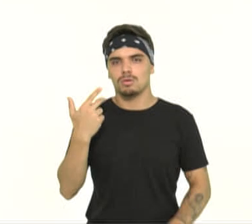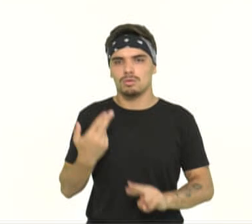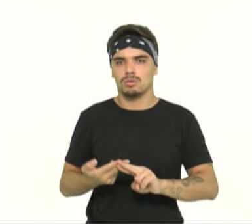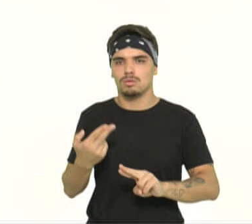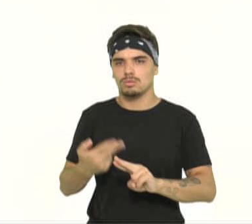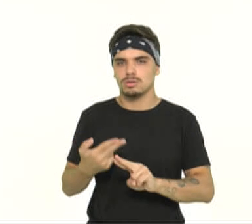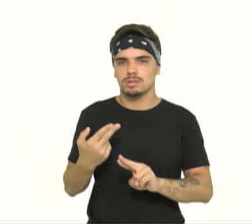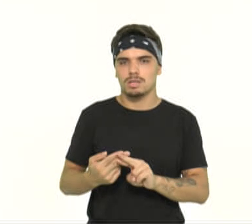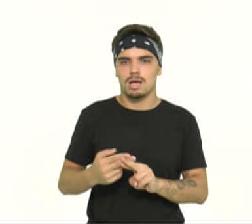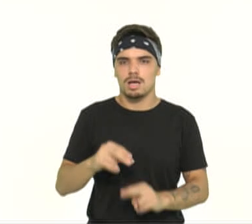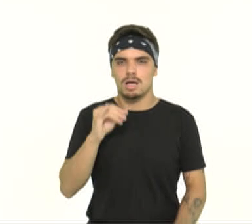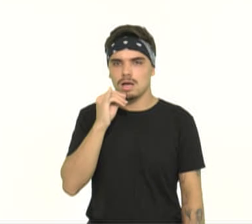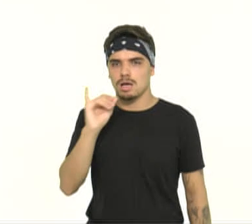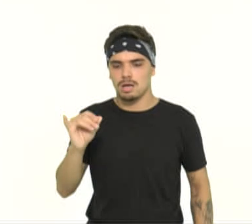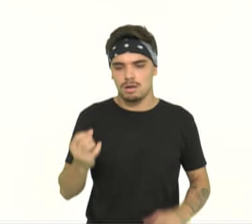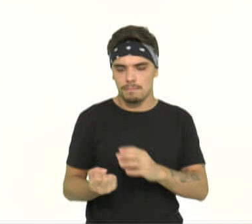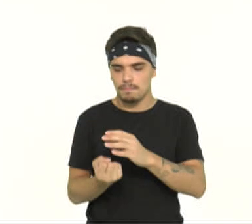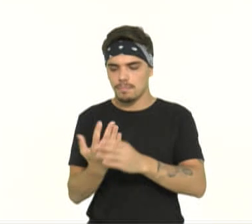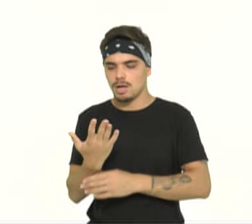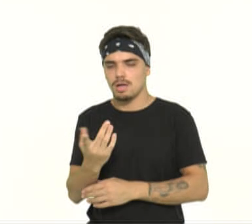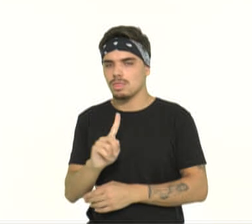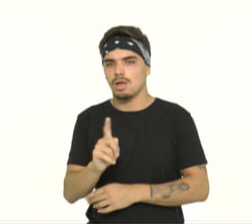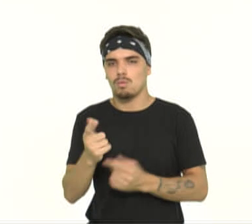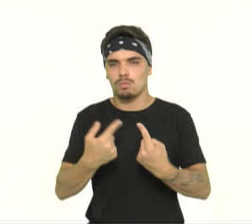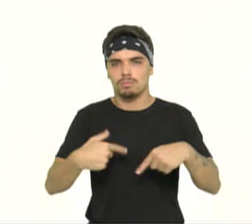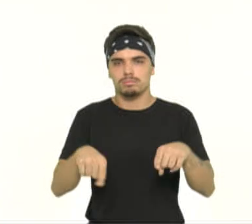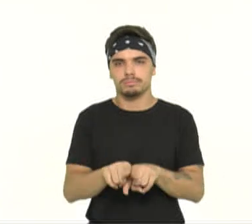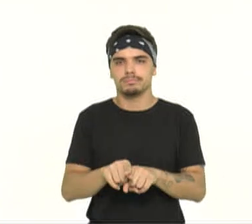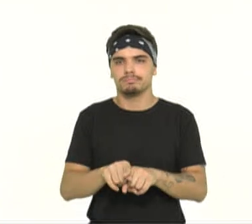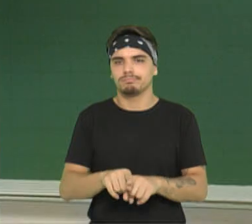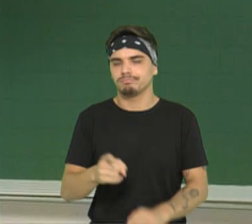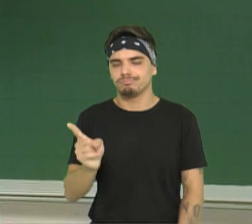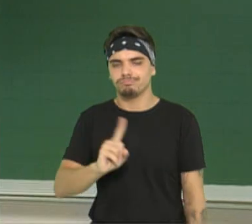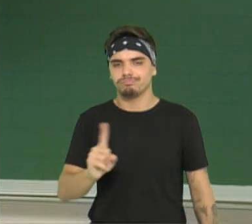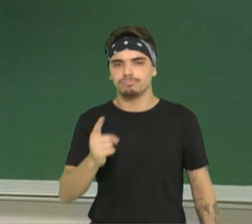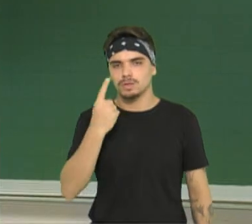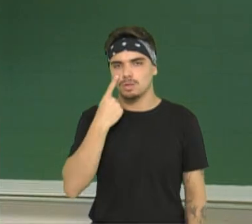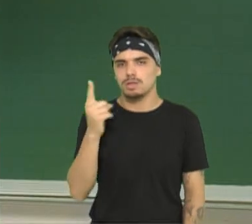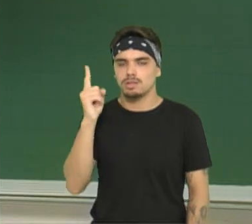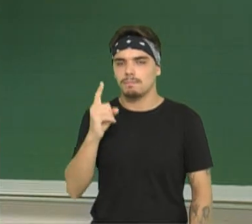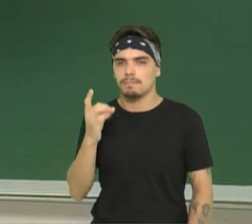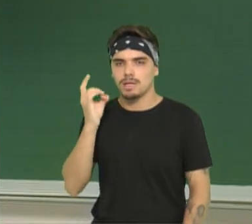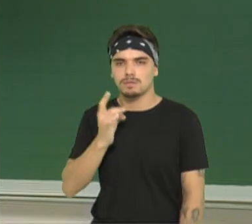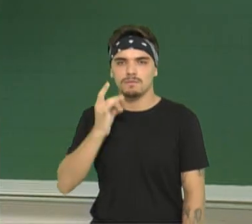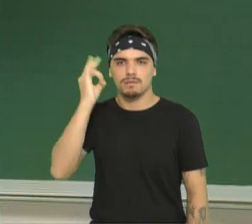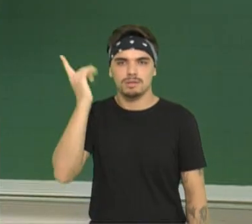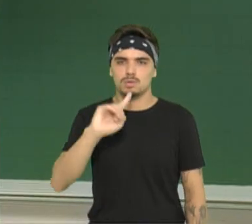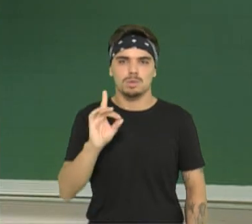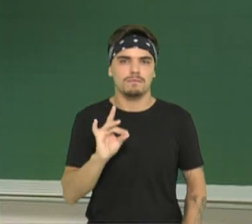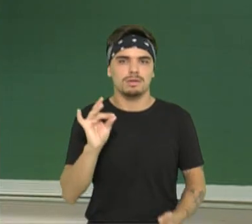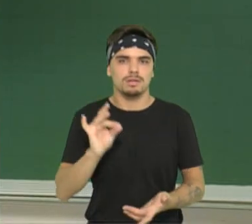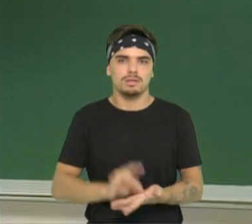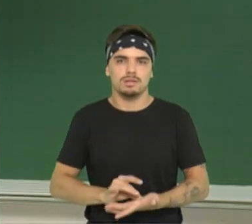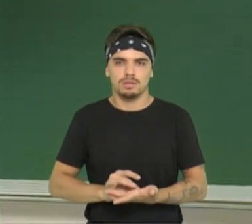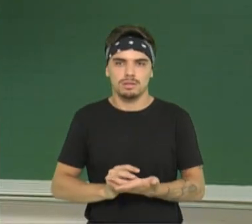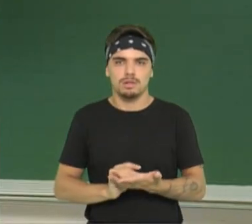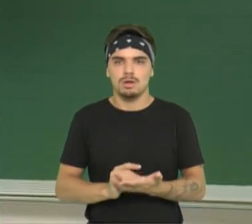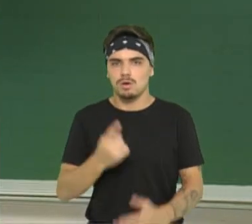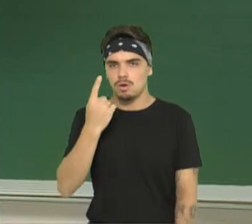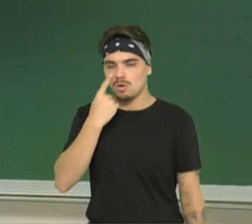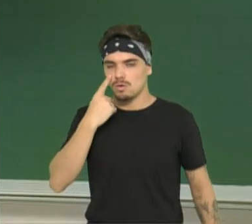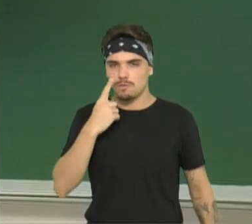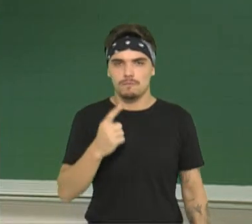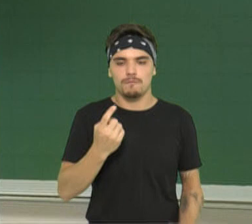não renováveis. Bom, essa daqui talvez seja a mais fácil de reconhecer que não é verdadeira. Fontes